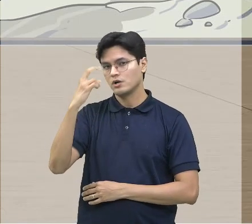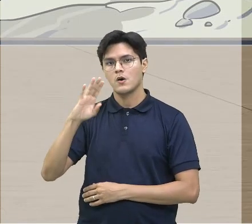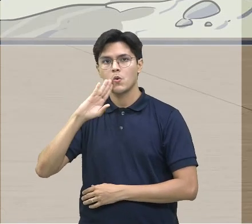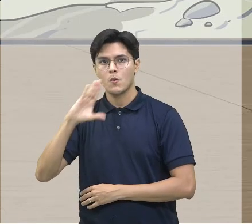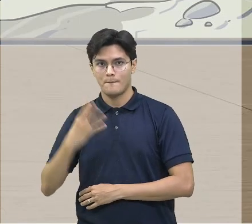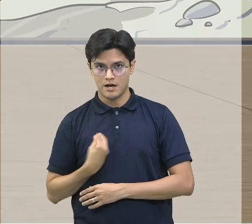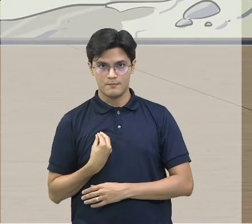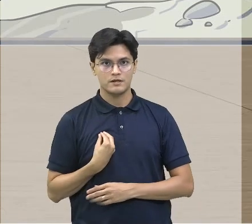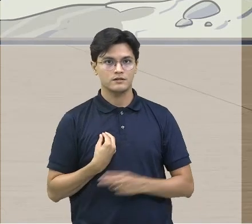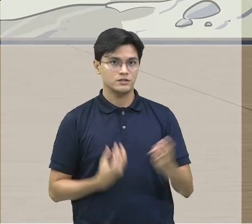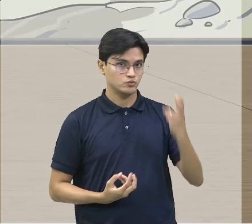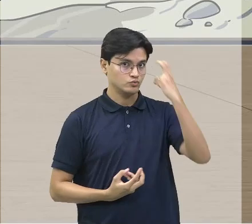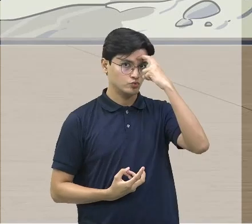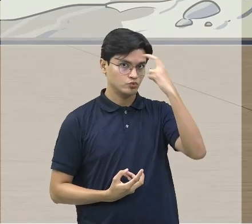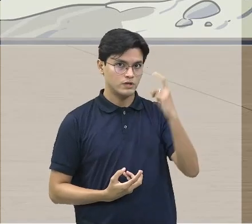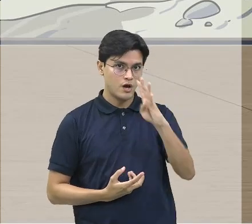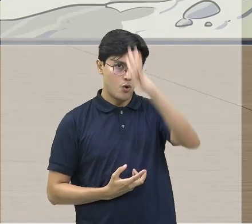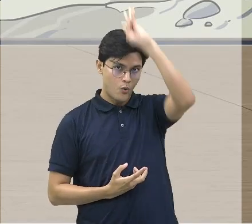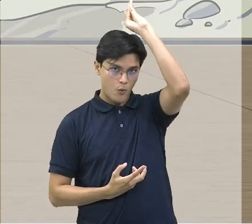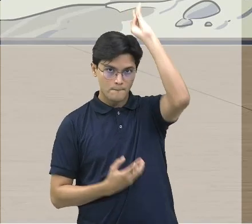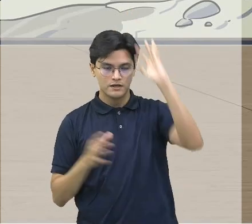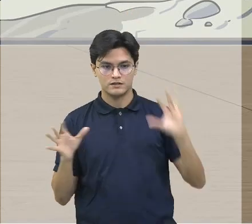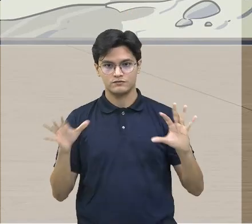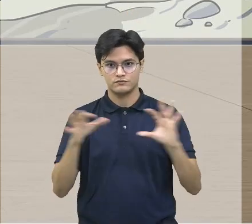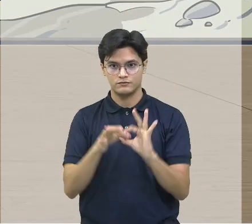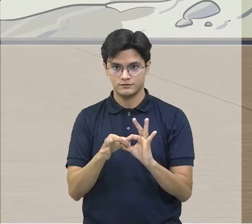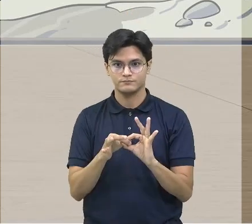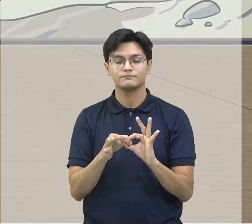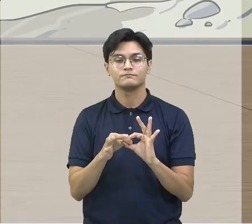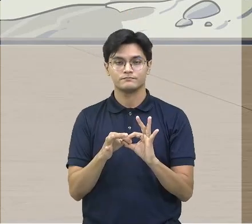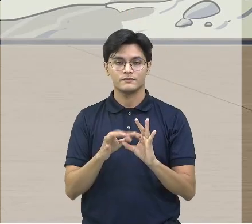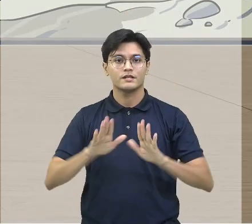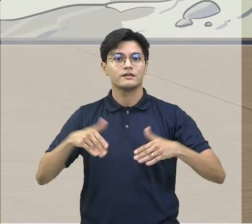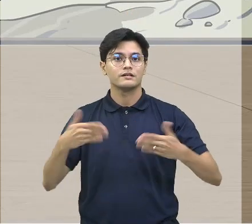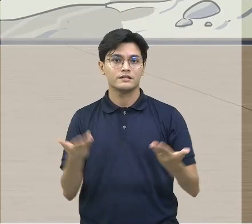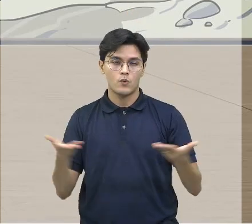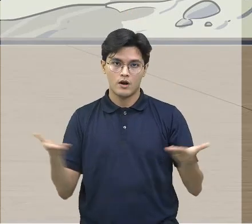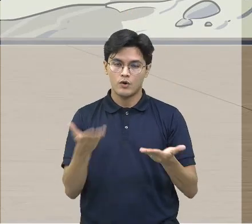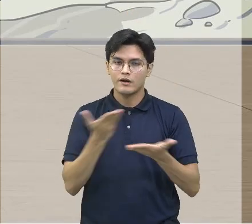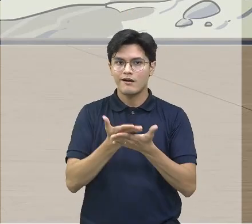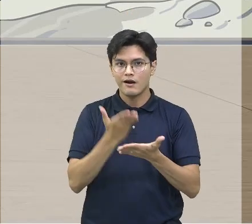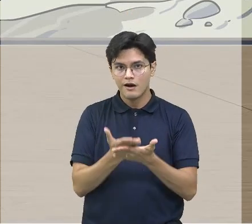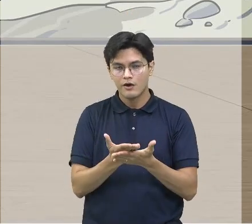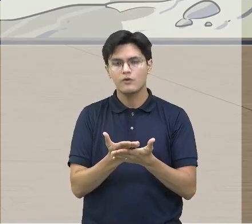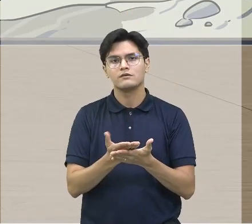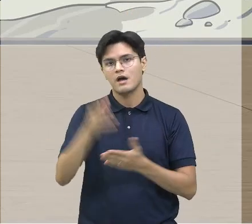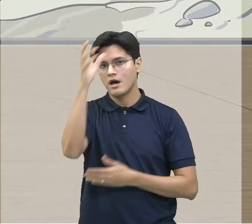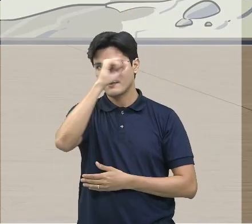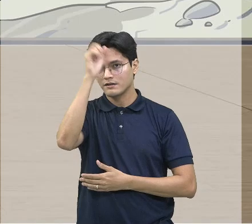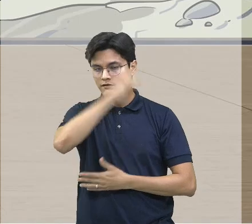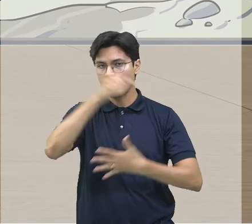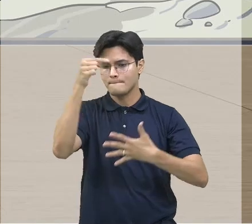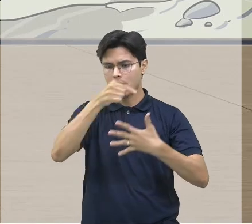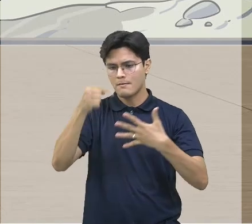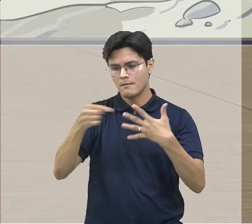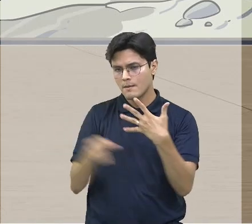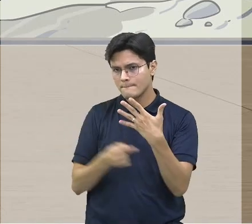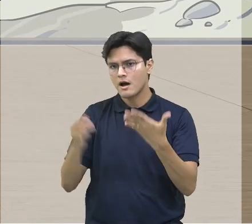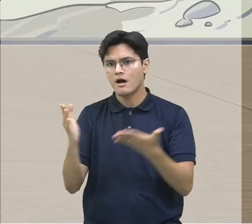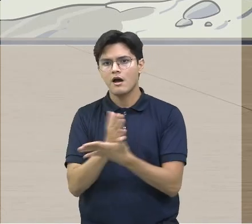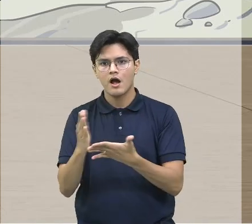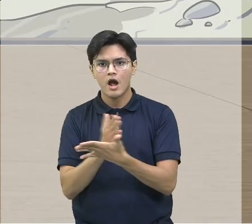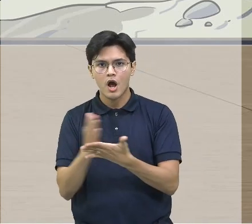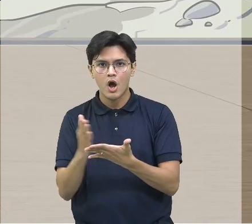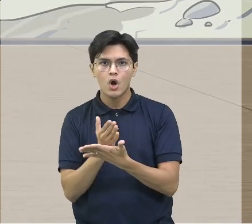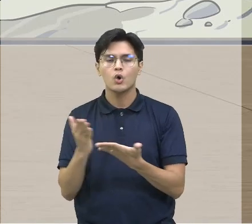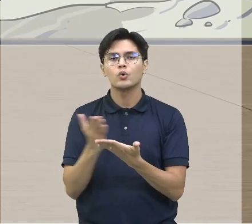romana. Então, durante a nossa aula, a gente vai ver alguns dos aspectos herdados, tá? Desses povos diferentes, mas que